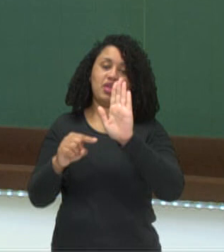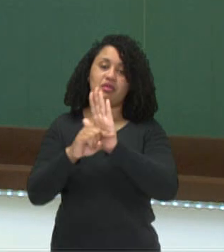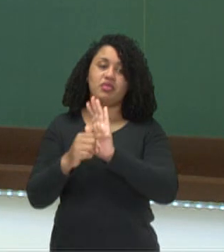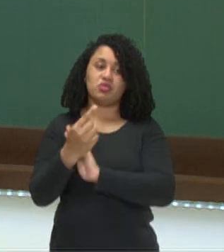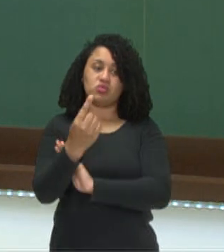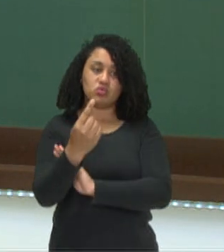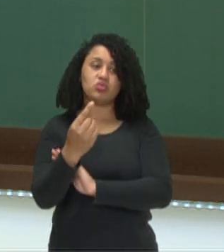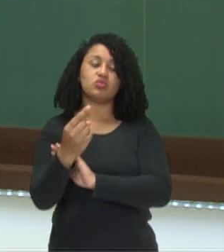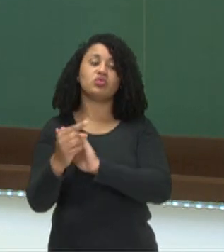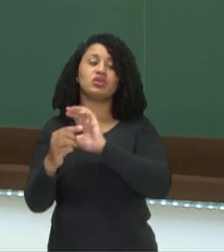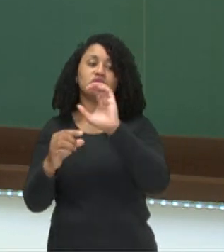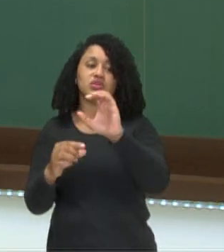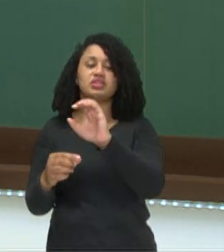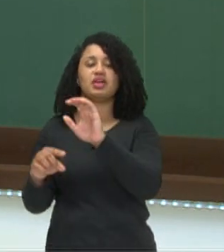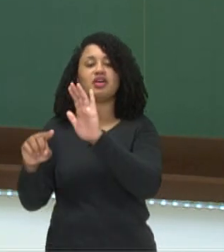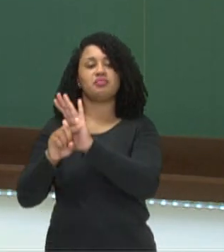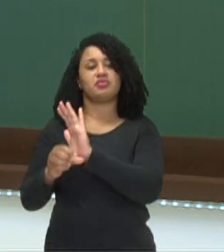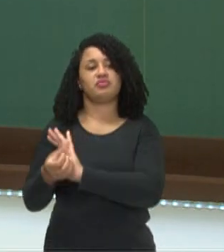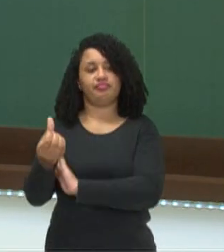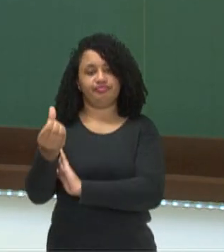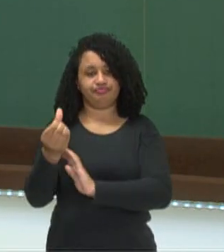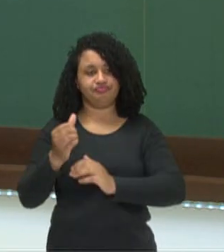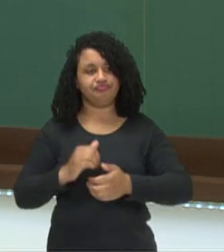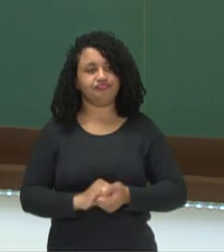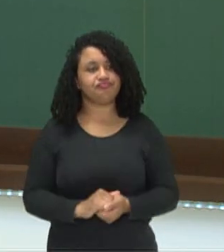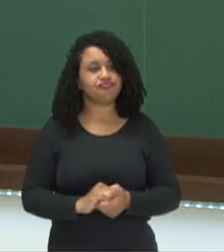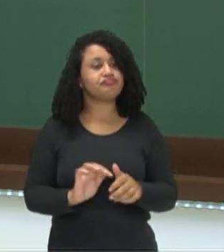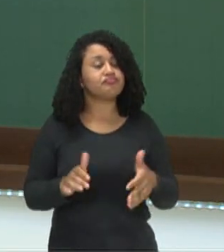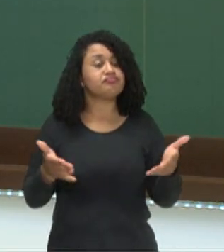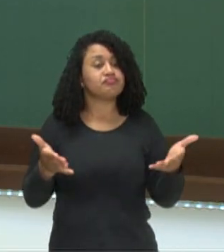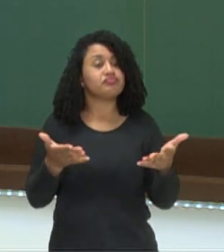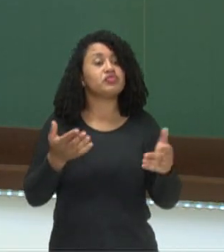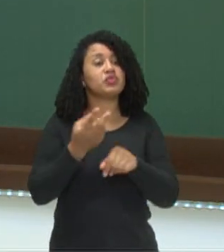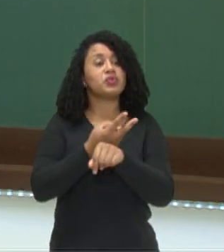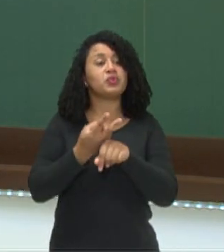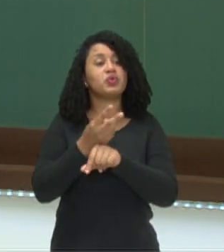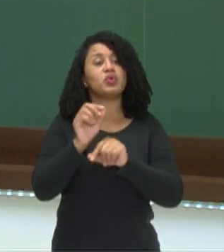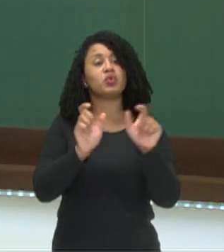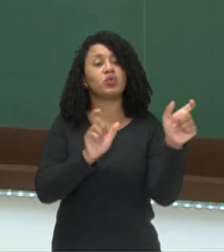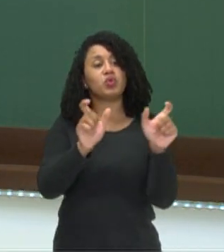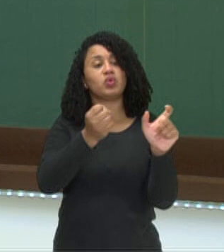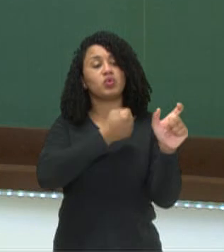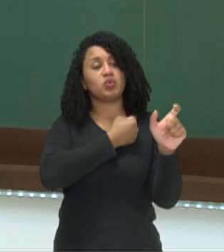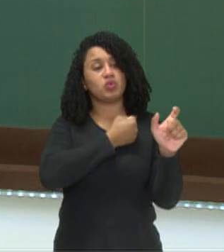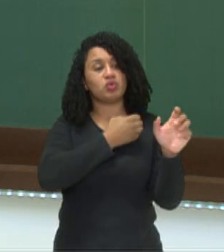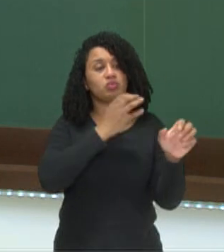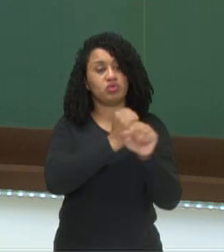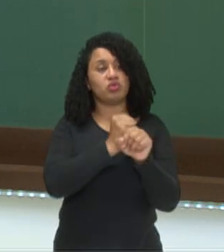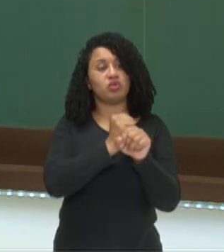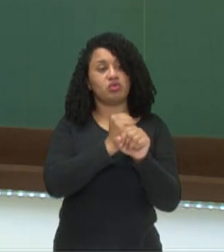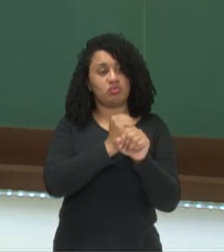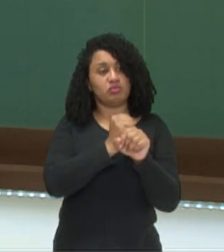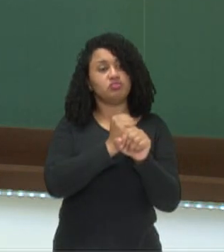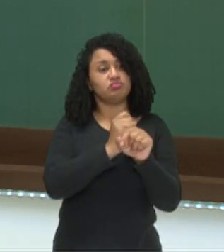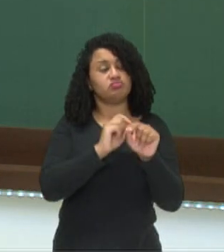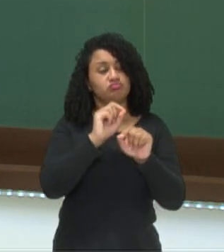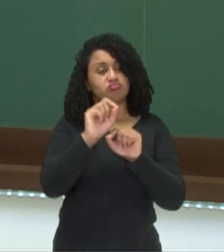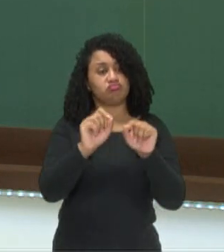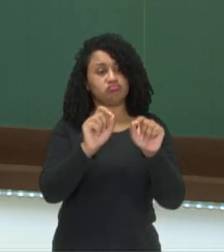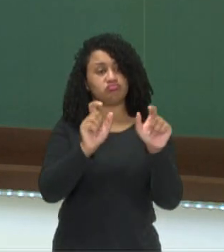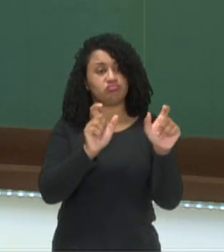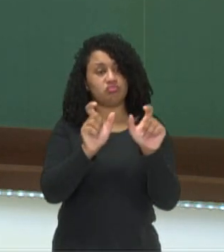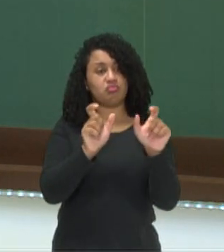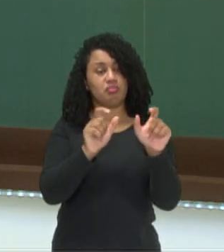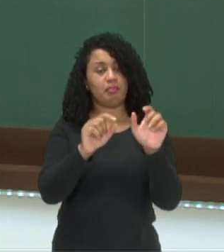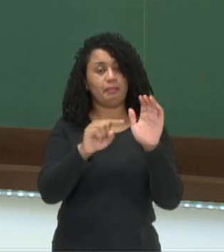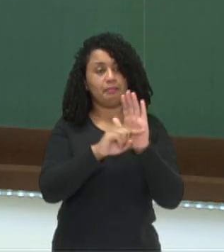menos 1 e o C é menos 6. Então, eu estou em busca de dois números que somados dão o B com sinal trocado, ó.